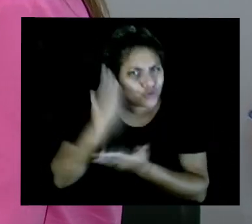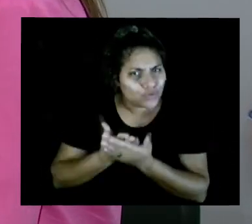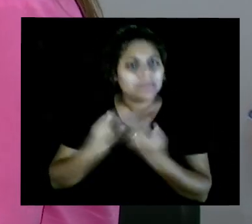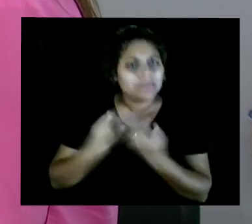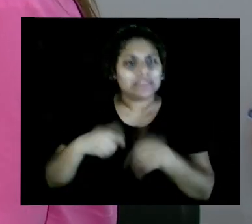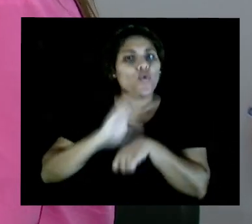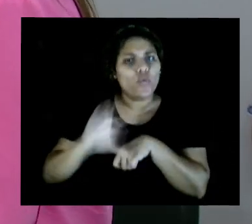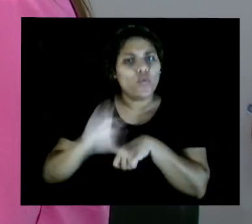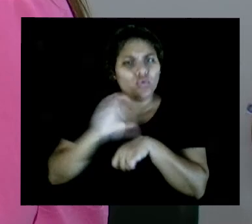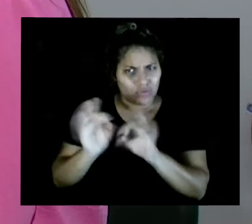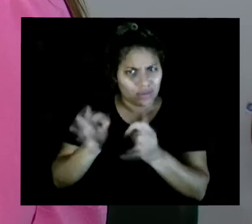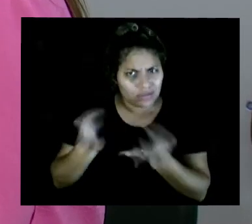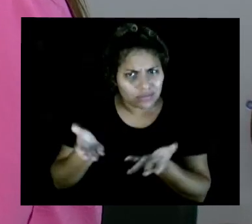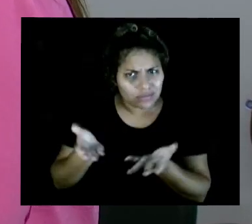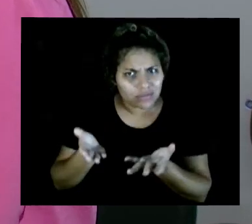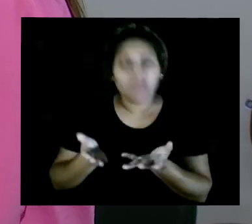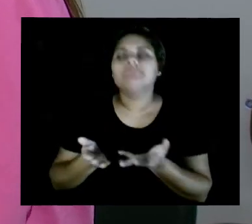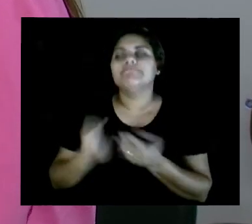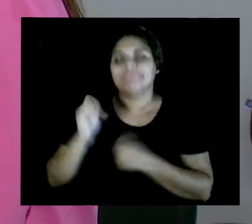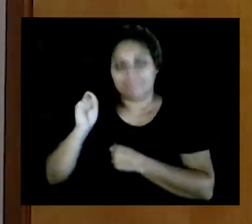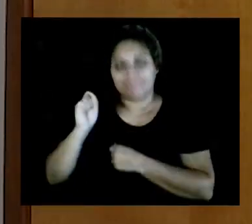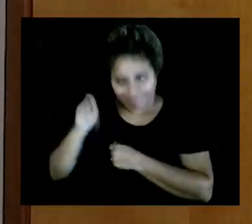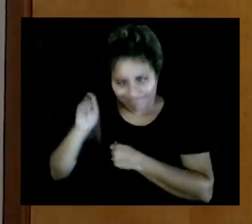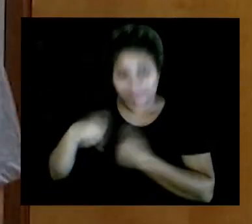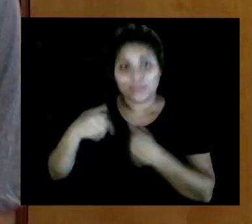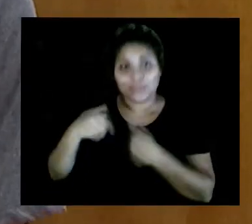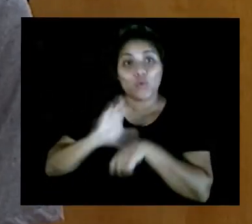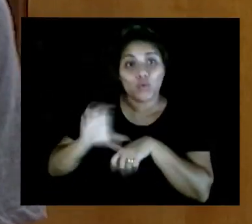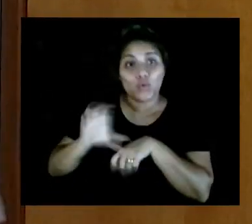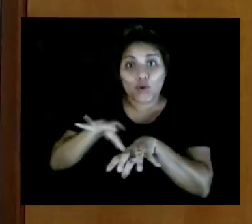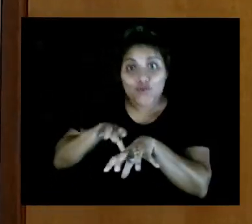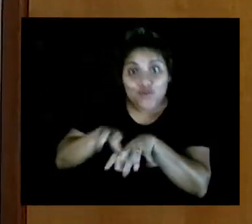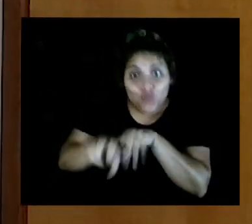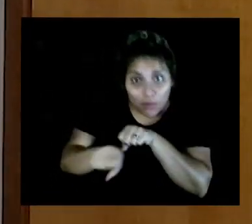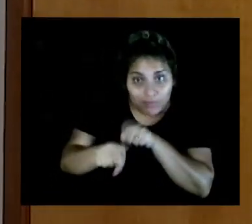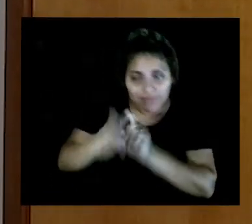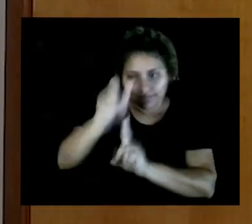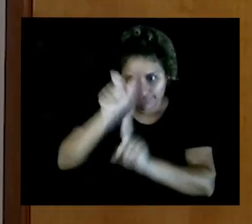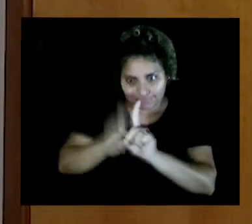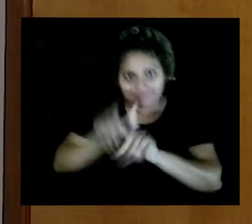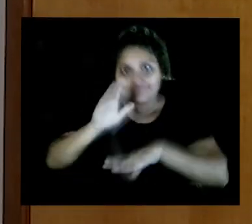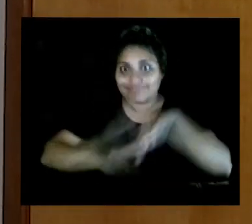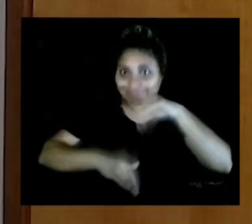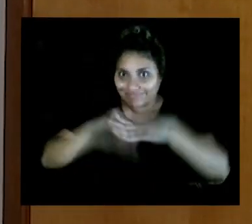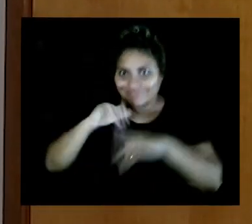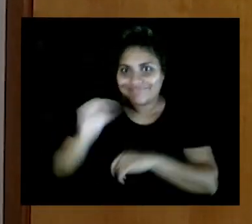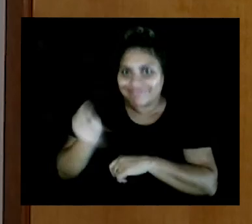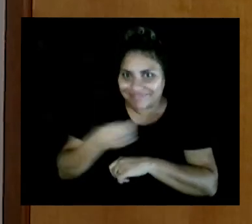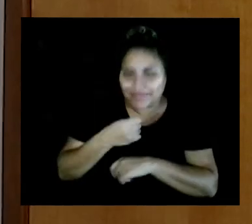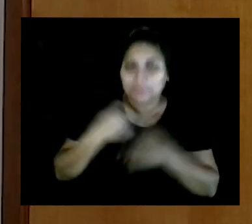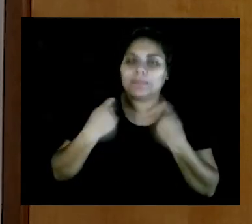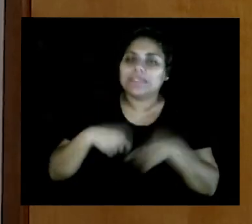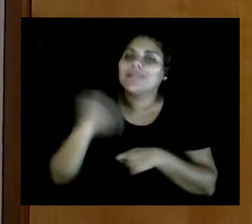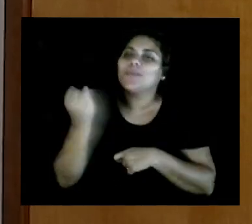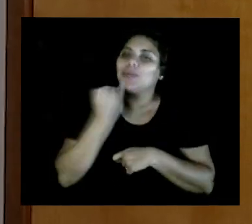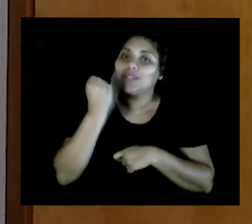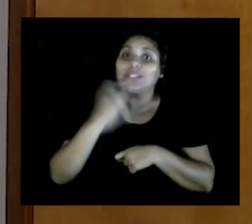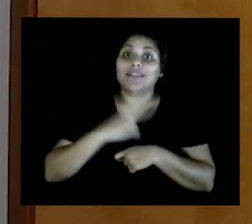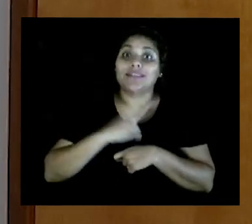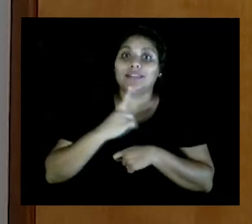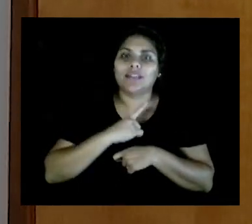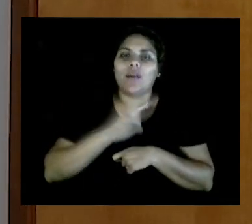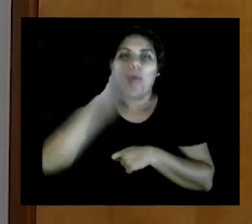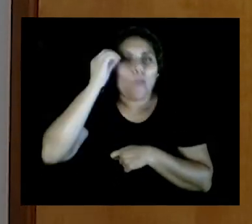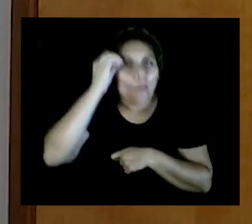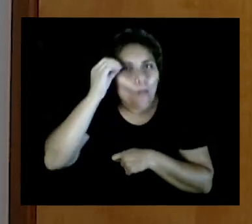que é preciso ter um curso, não é isso, professor? Isso mesmo, tem a formação do cervejeiro. Ela é importante, né? Você tem uma